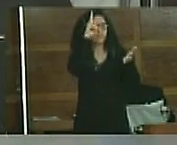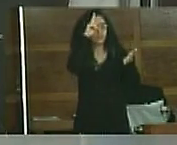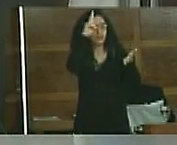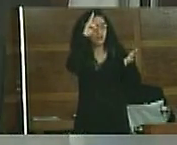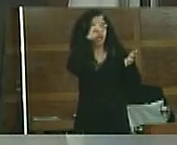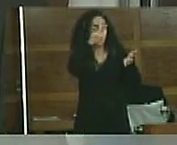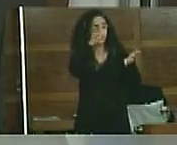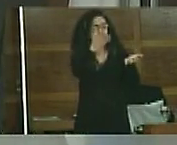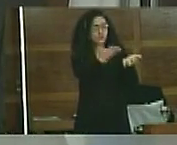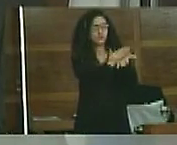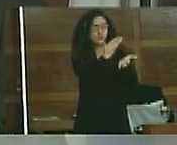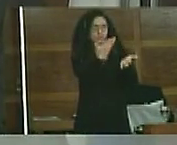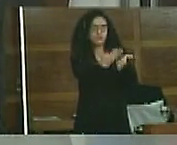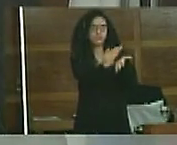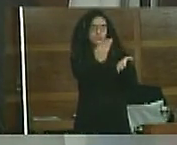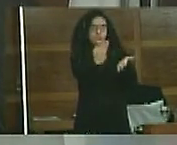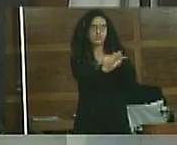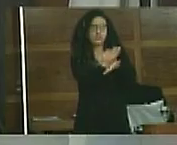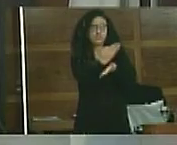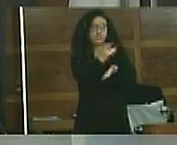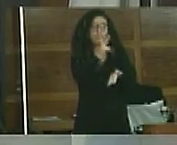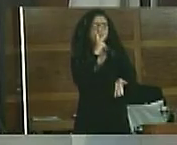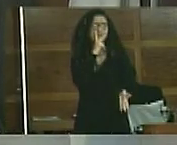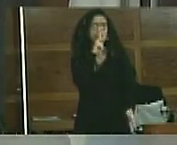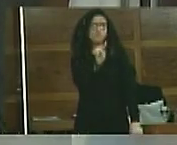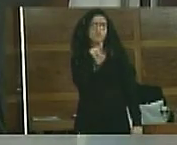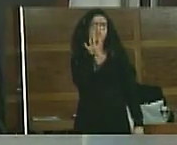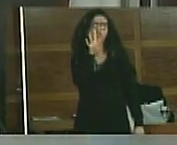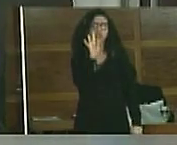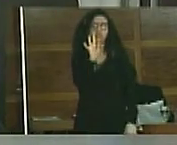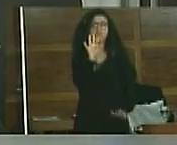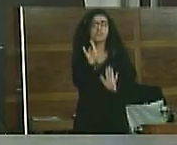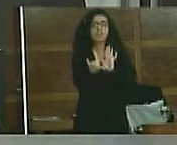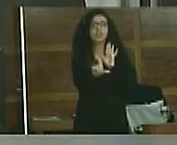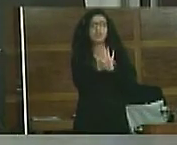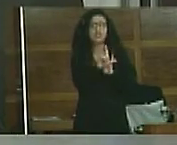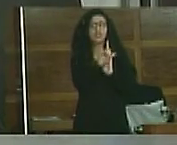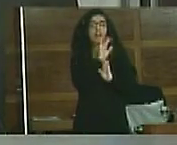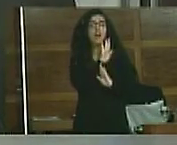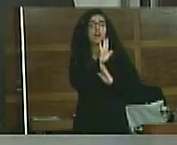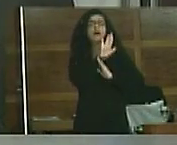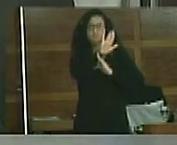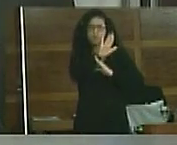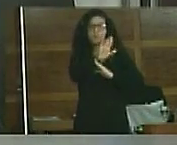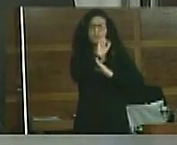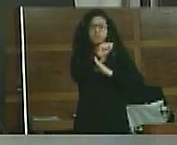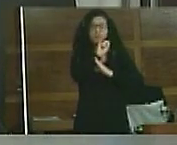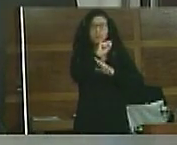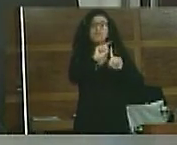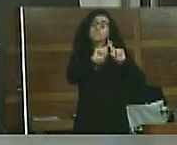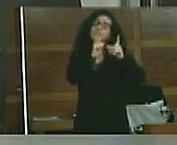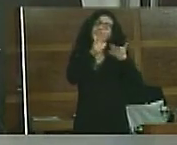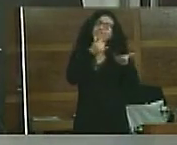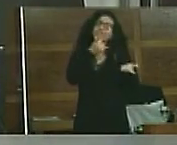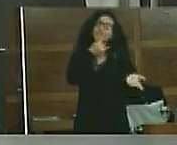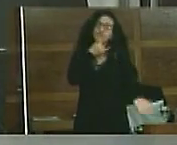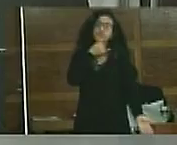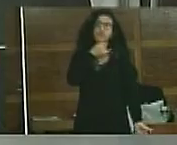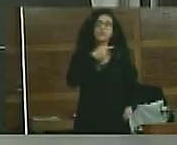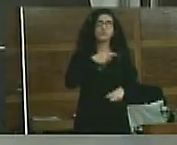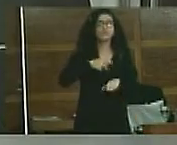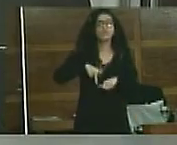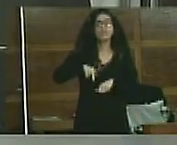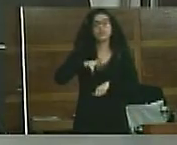um corrupto do PT. Então, essa lei Rouanet ajuda muito? Ajuda. Mas, infelizmente, no nosso